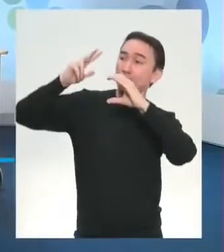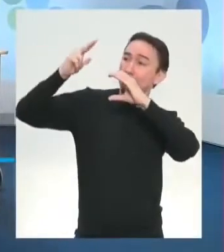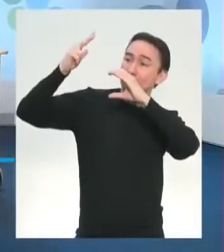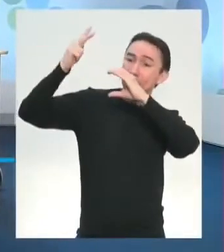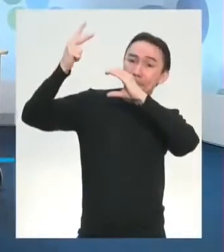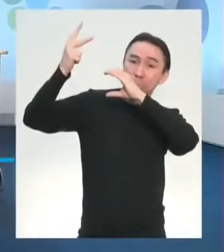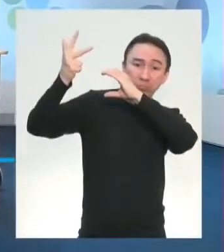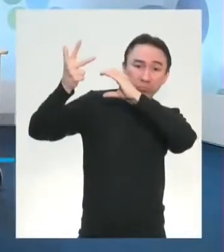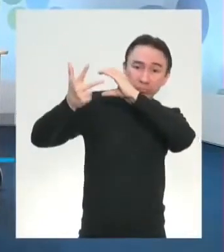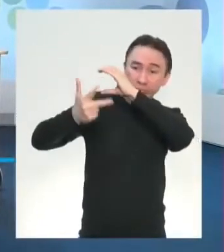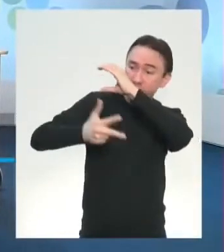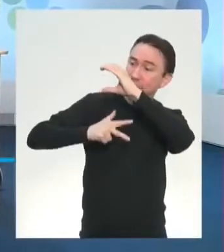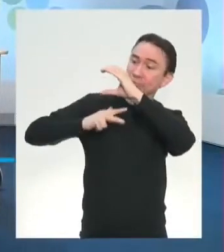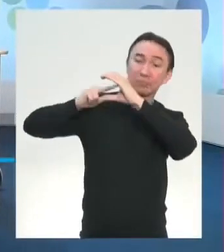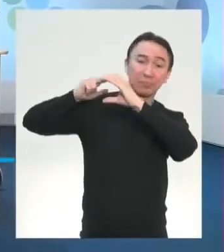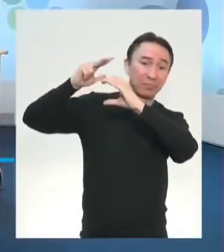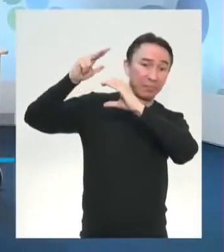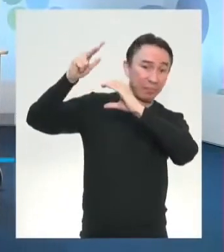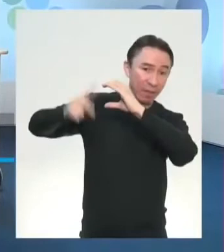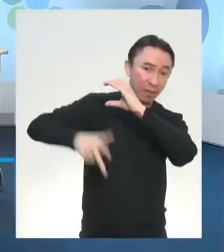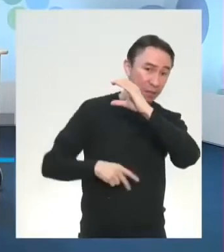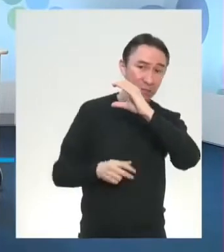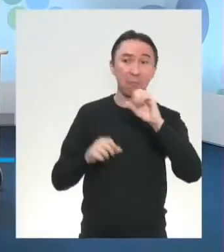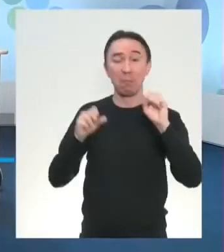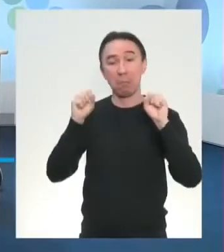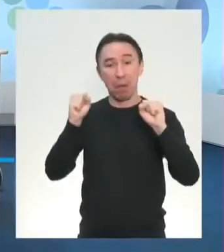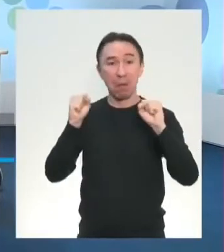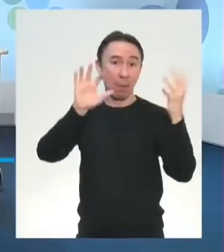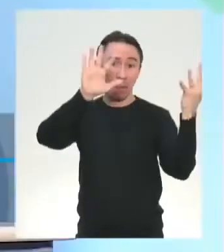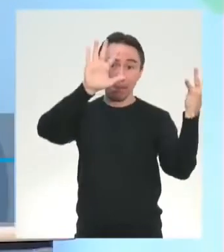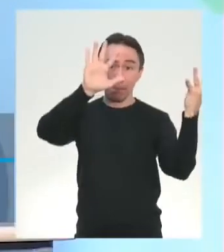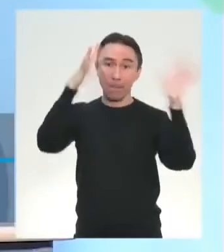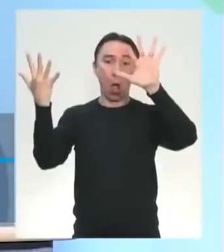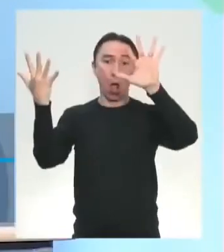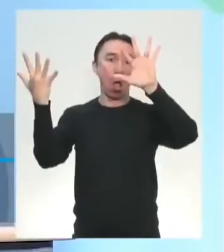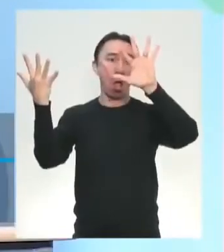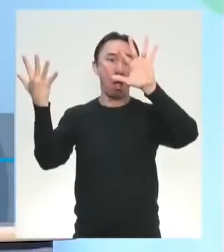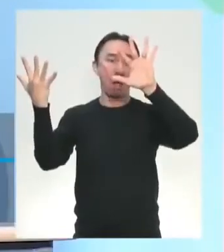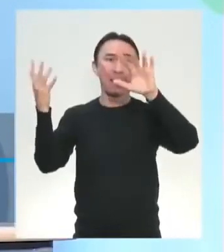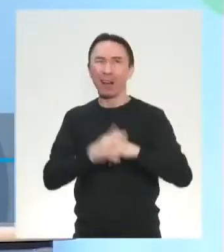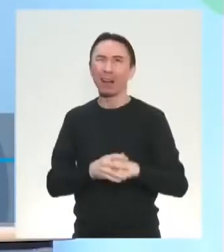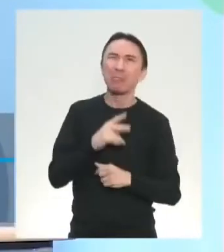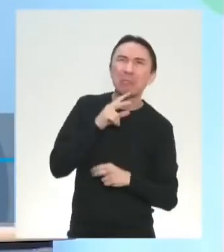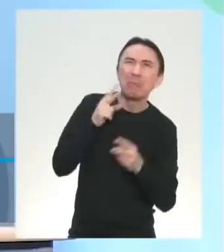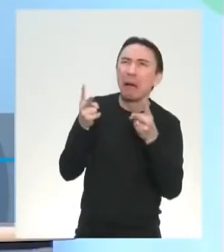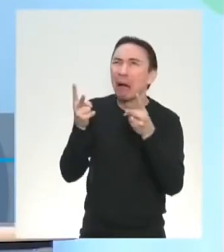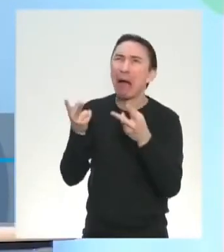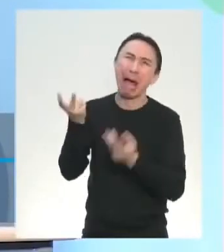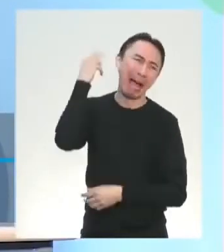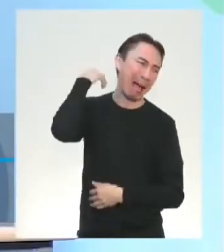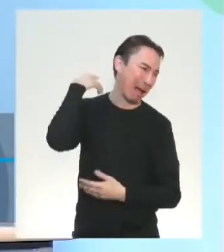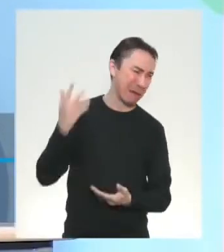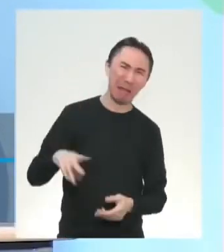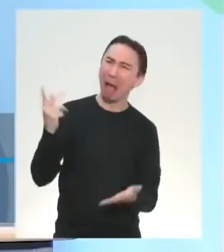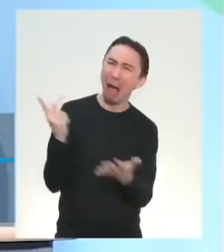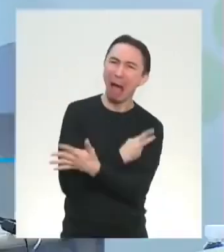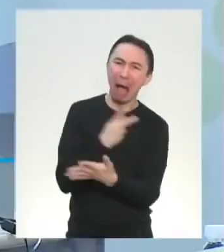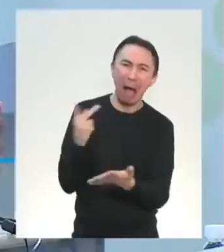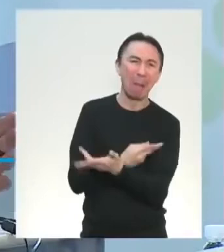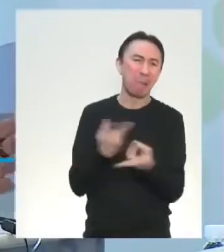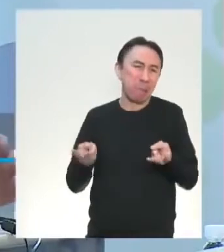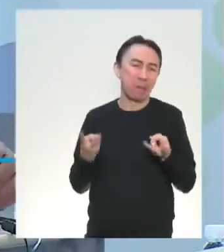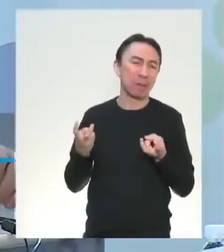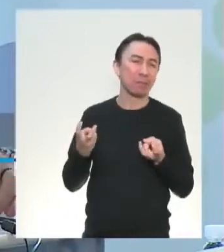a natureza pode mudar. E aí nós temos aí a percepção de que houve um erro. Mas, na verdade, não foi, né? Na